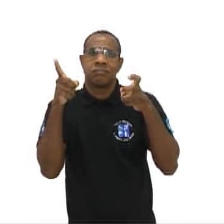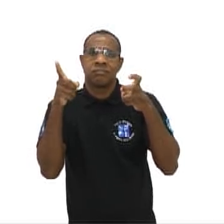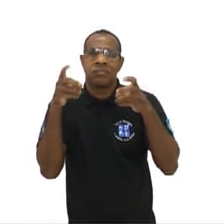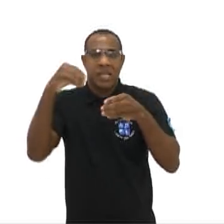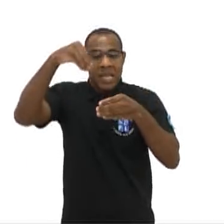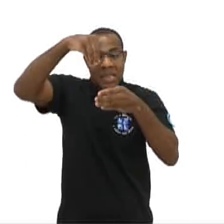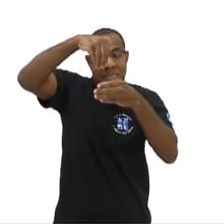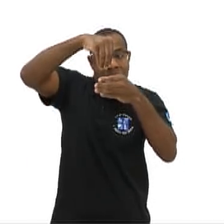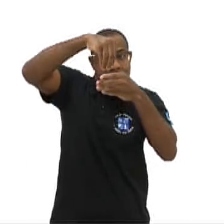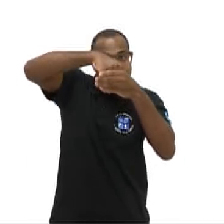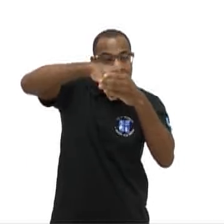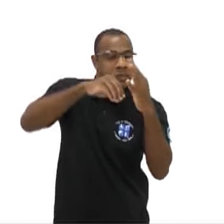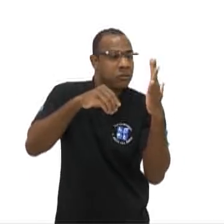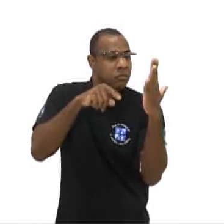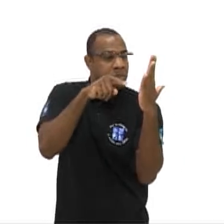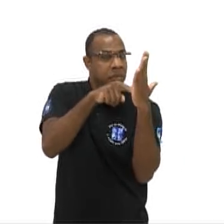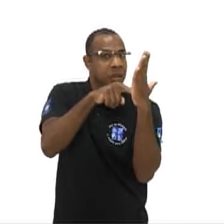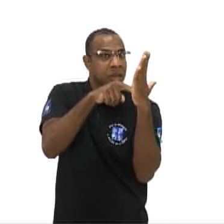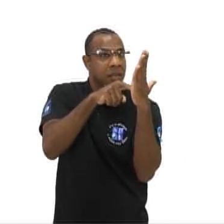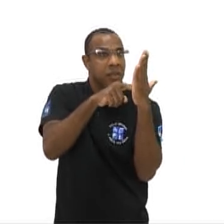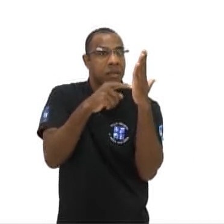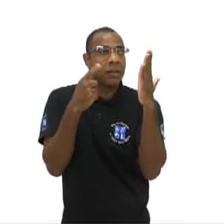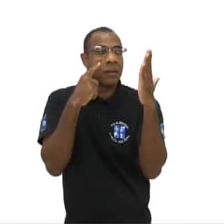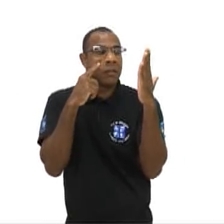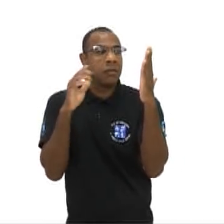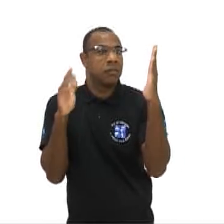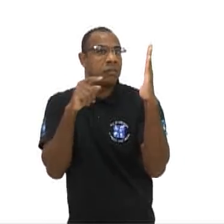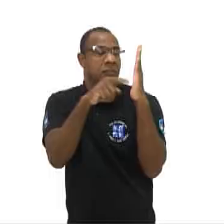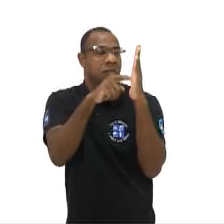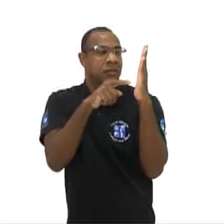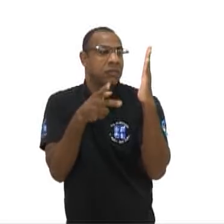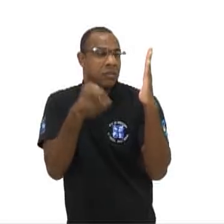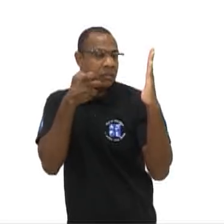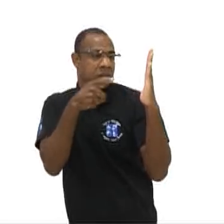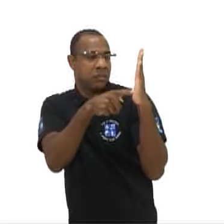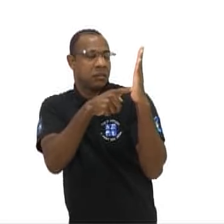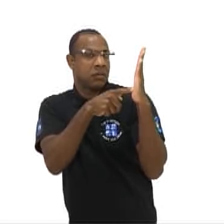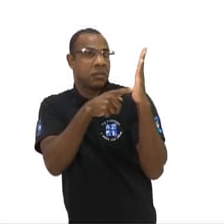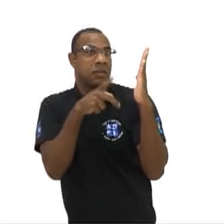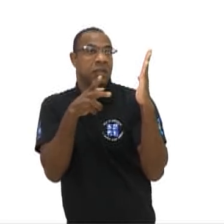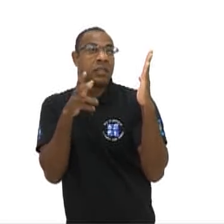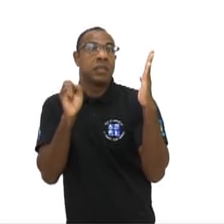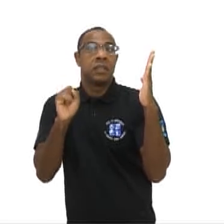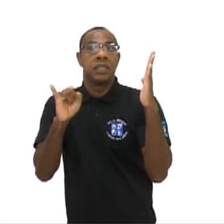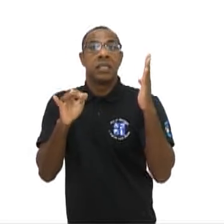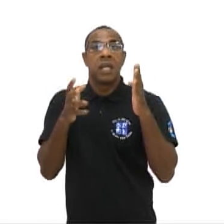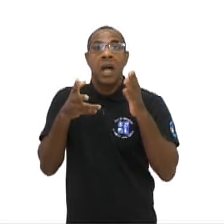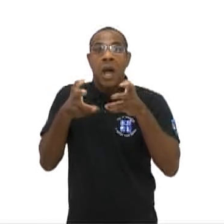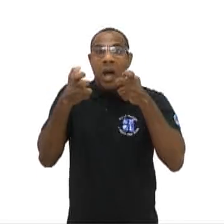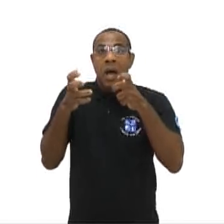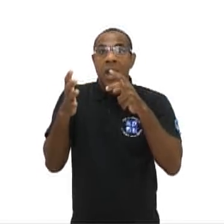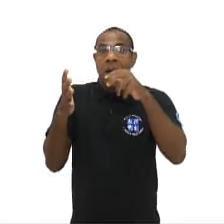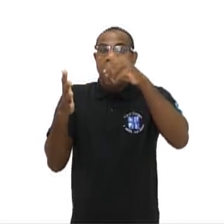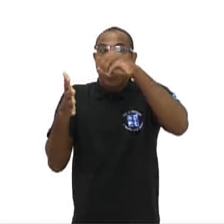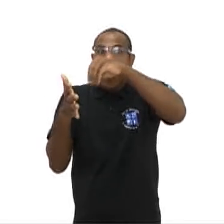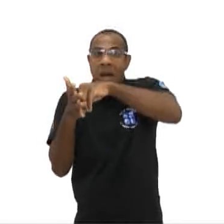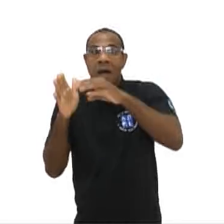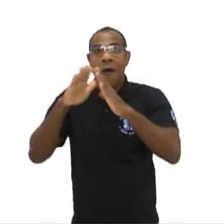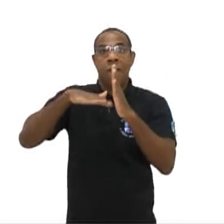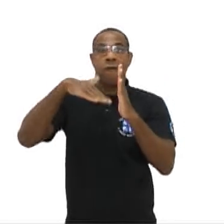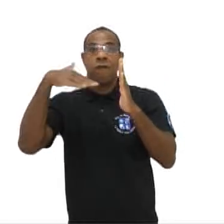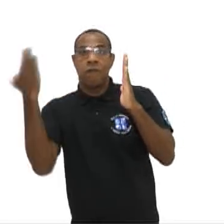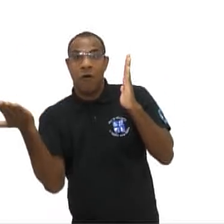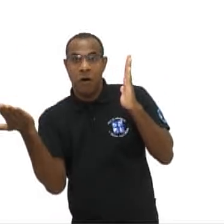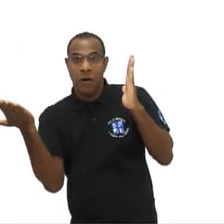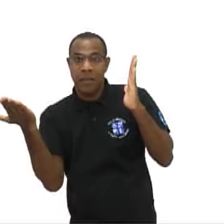interna do espelho, denominamos então como espelho côncavo. Quando observa a imagem formada na parte externa do